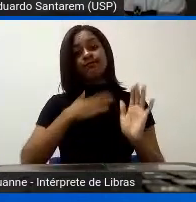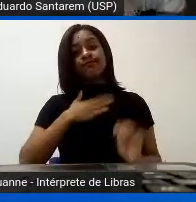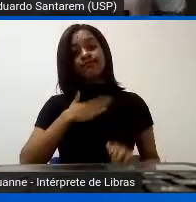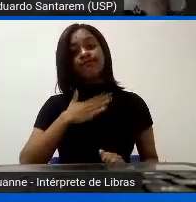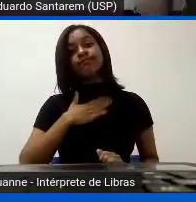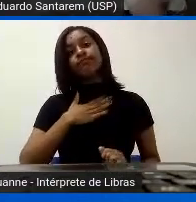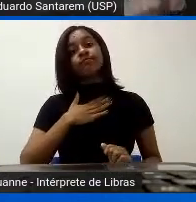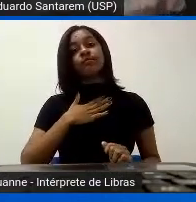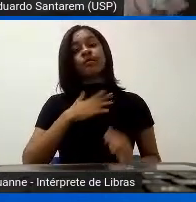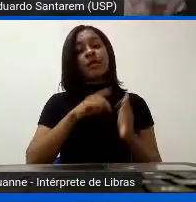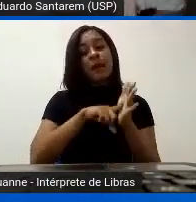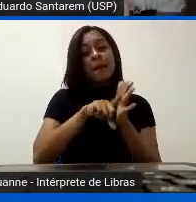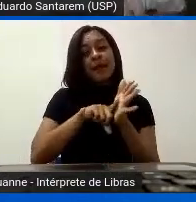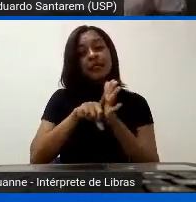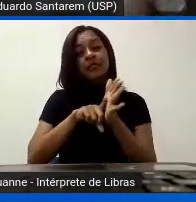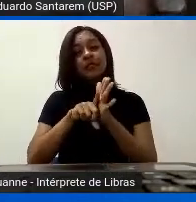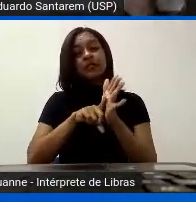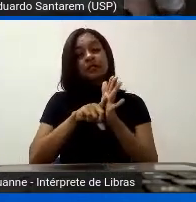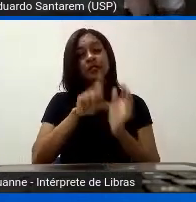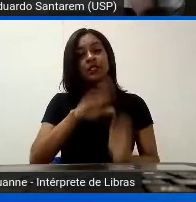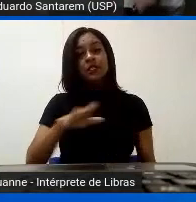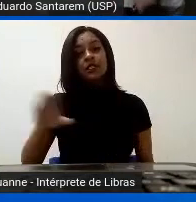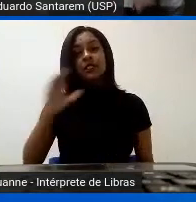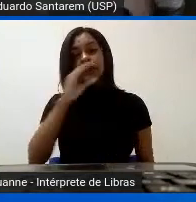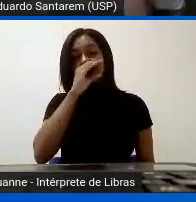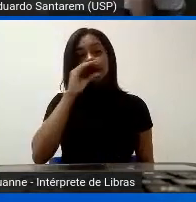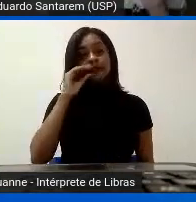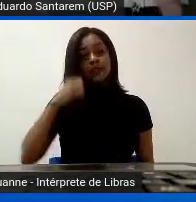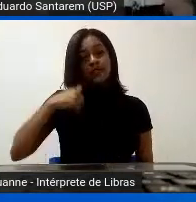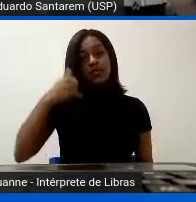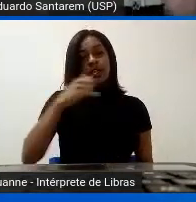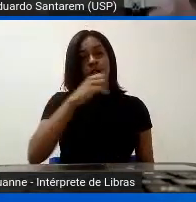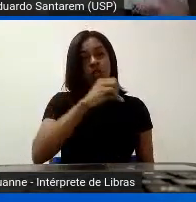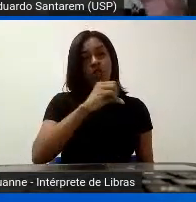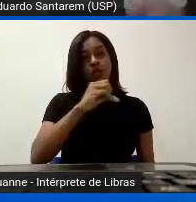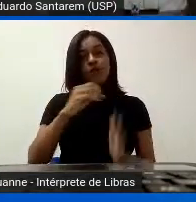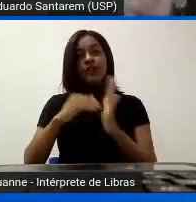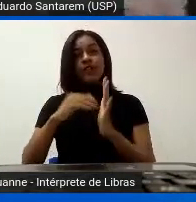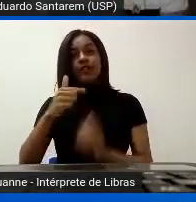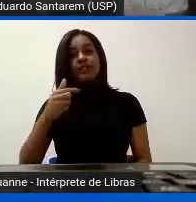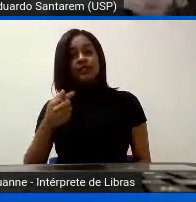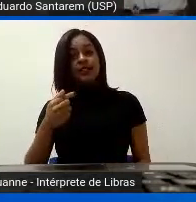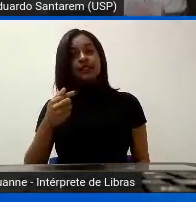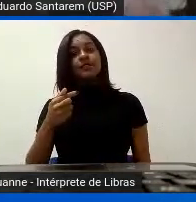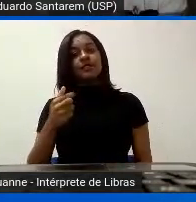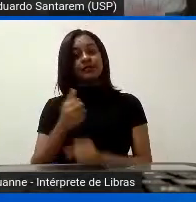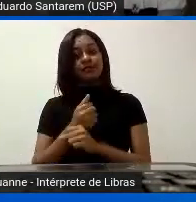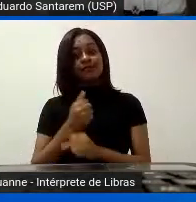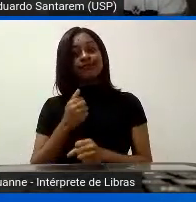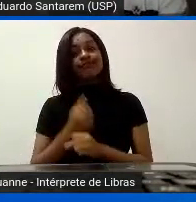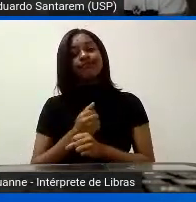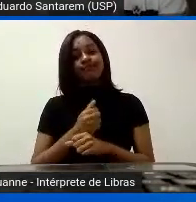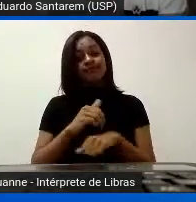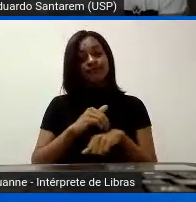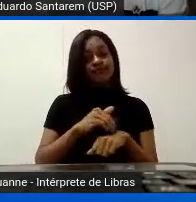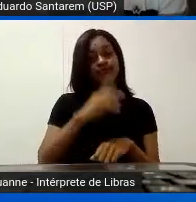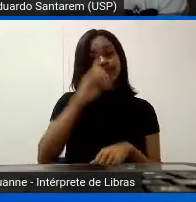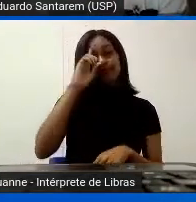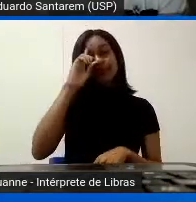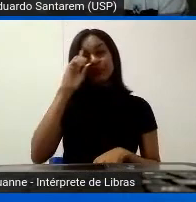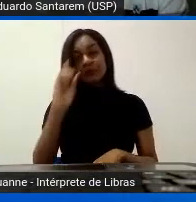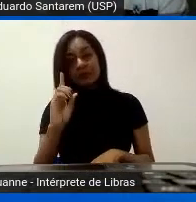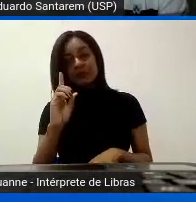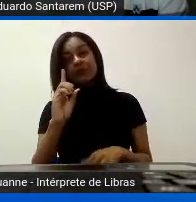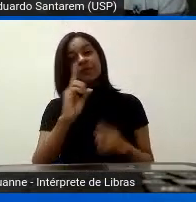pesquisa de clientes e adolescentes né de 9 a 17 anos e aí eu tenho lá mais de uma vez por dia será essa internet mais de uma vez por